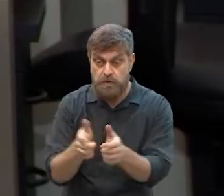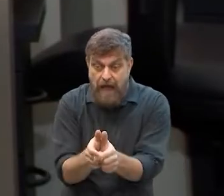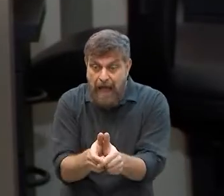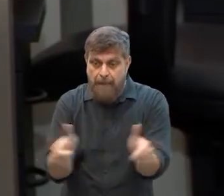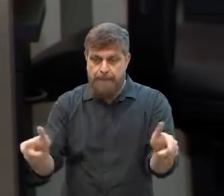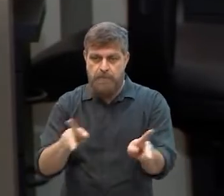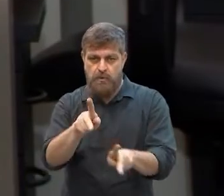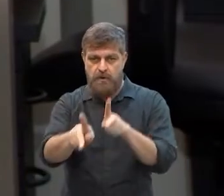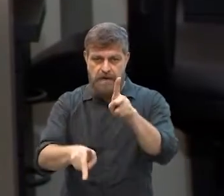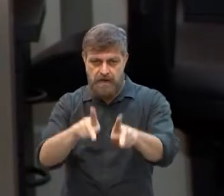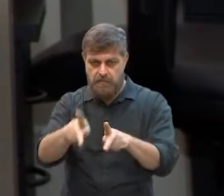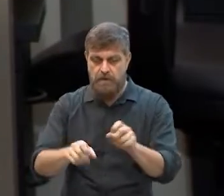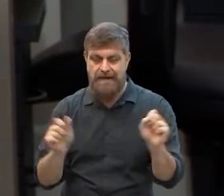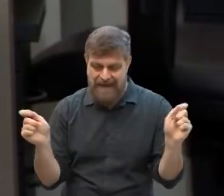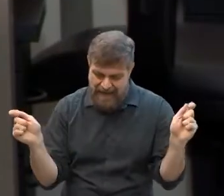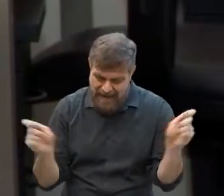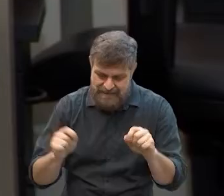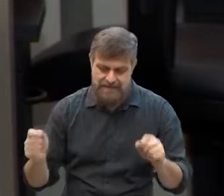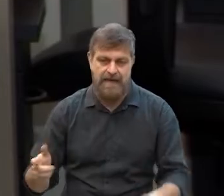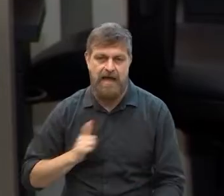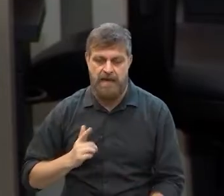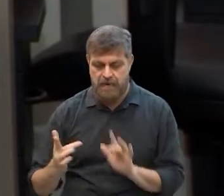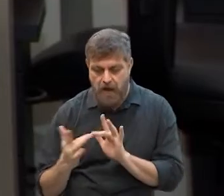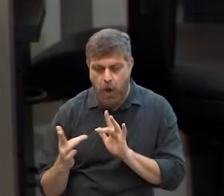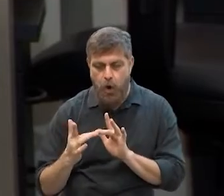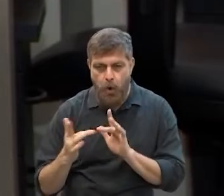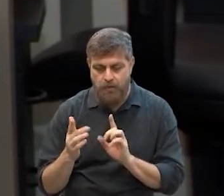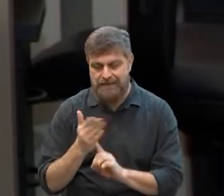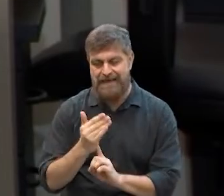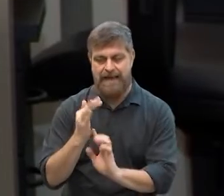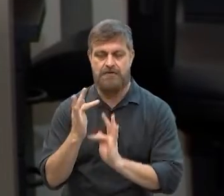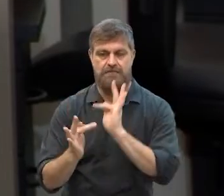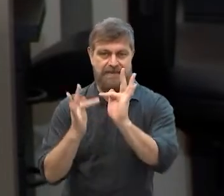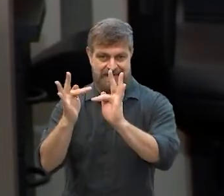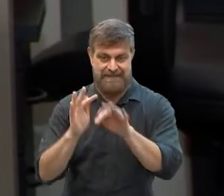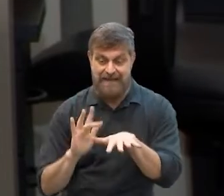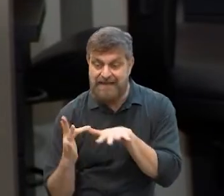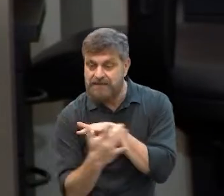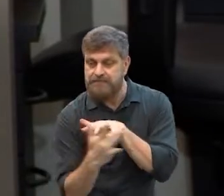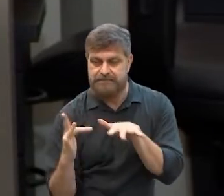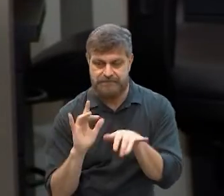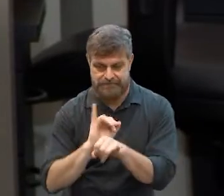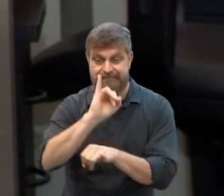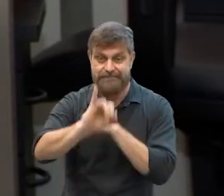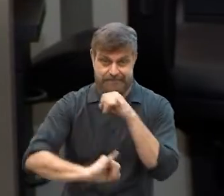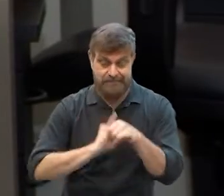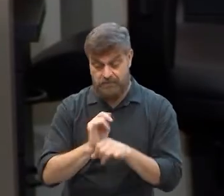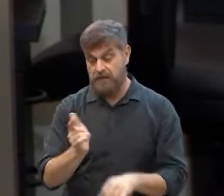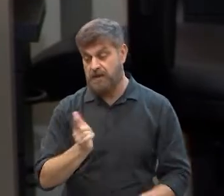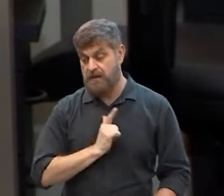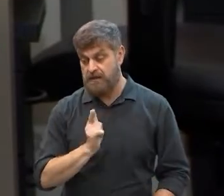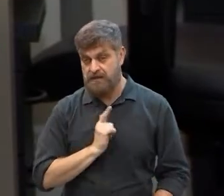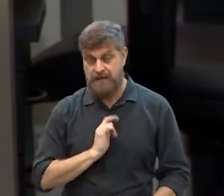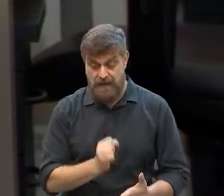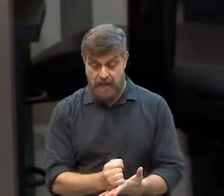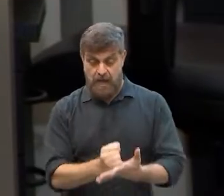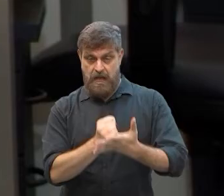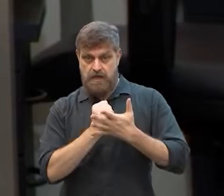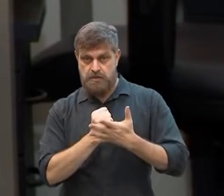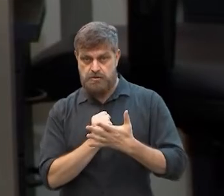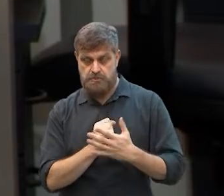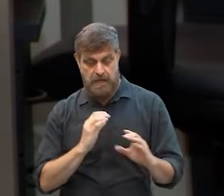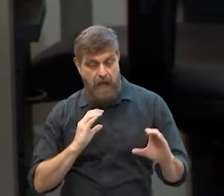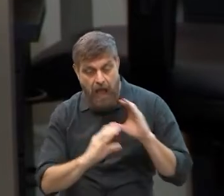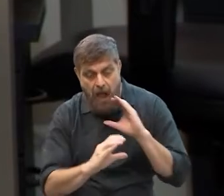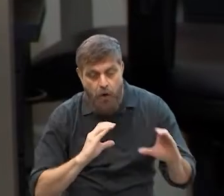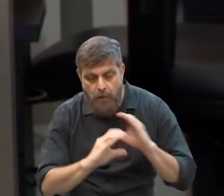Hoje, a grande maioria da população está conectada nas redes sociais, né? E isso ajuda muito nessa comunicação.